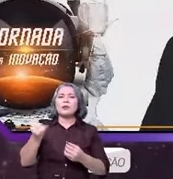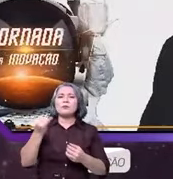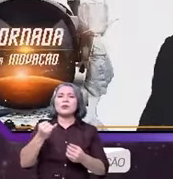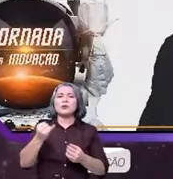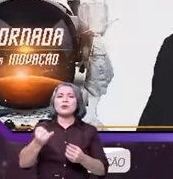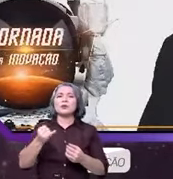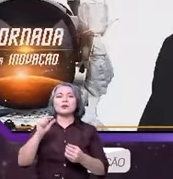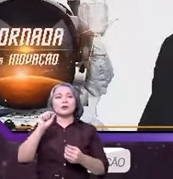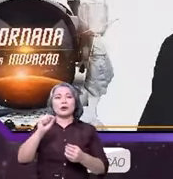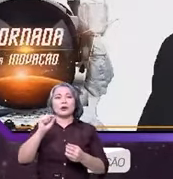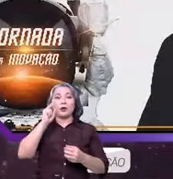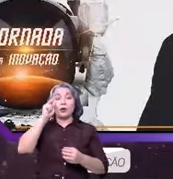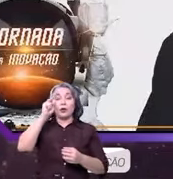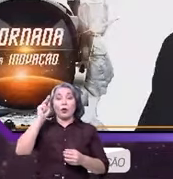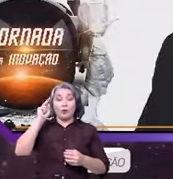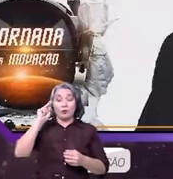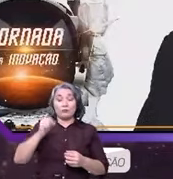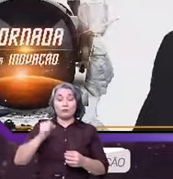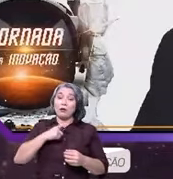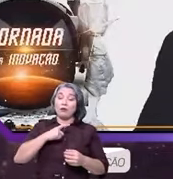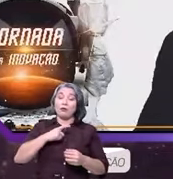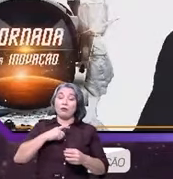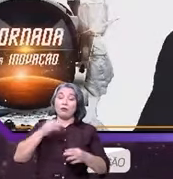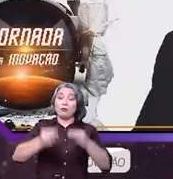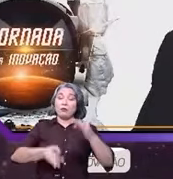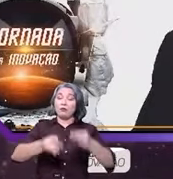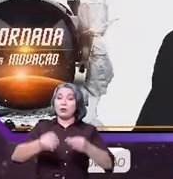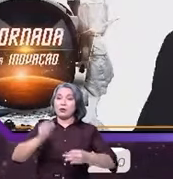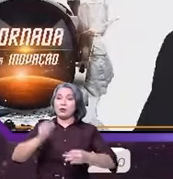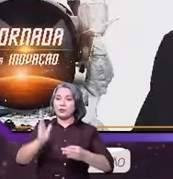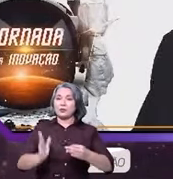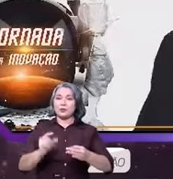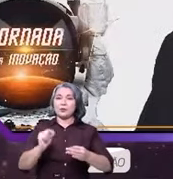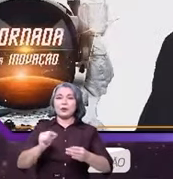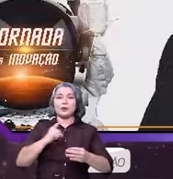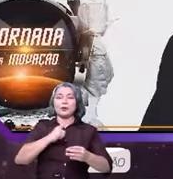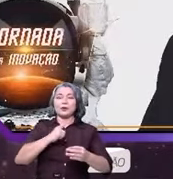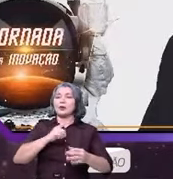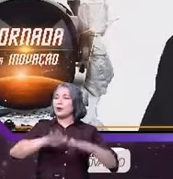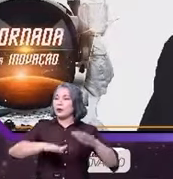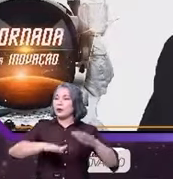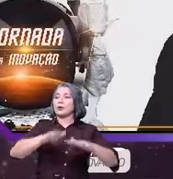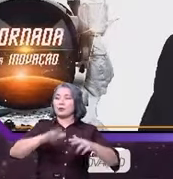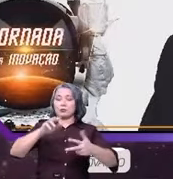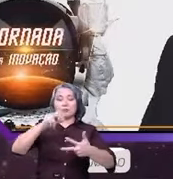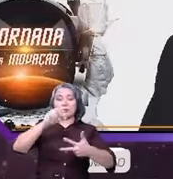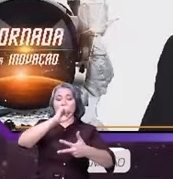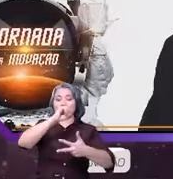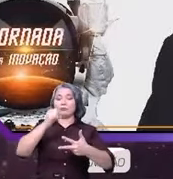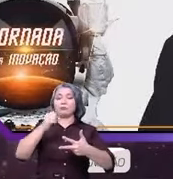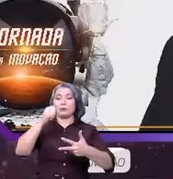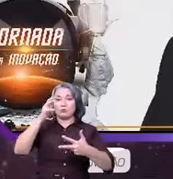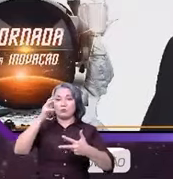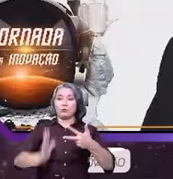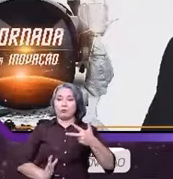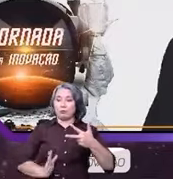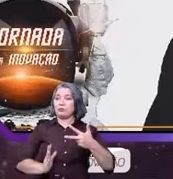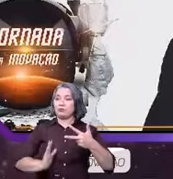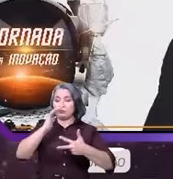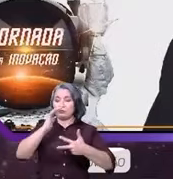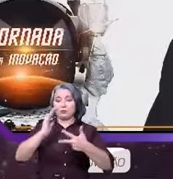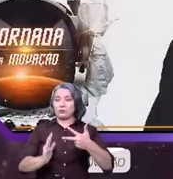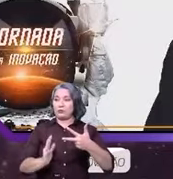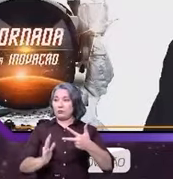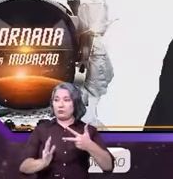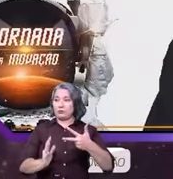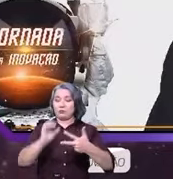do Poder Judiciário brasileiro. Então, o depoimento da testemunha corrobora a tese da acusação de não aplicação